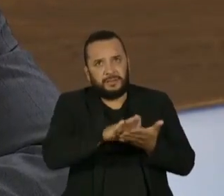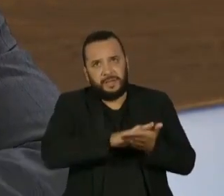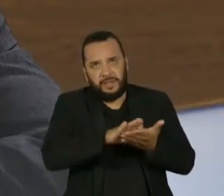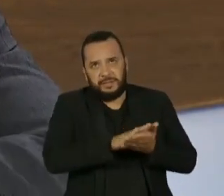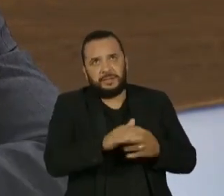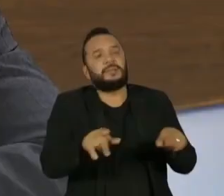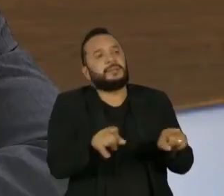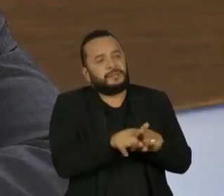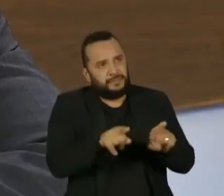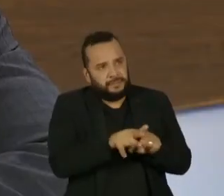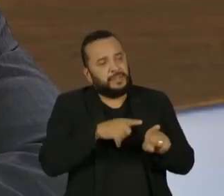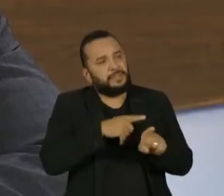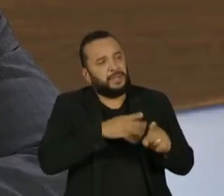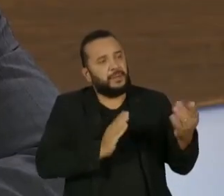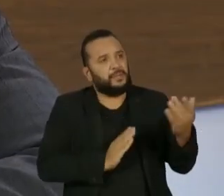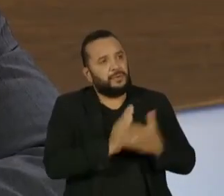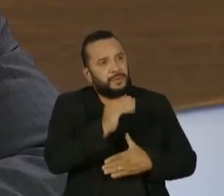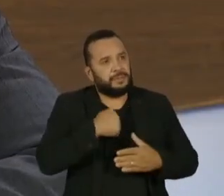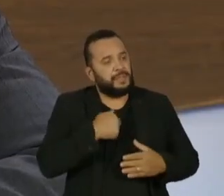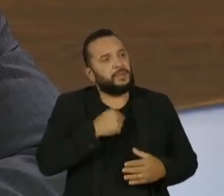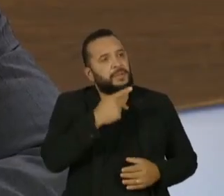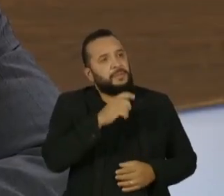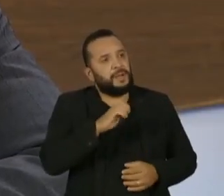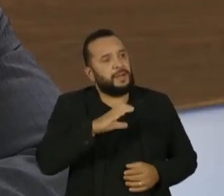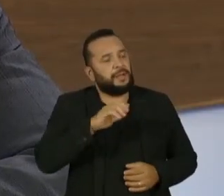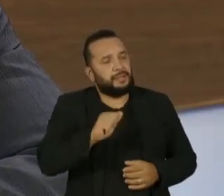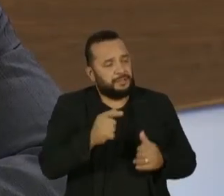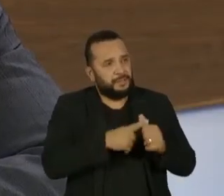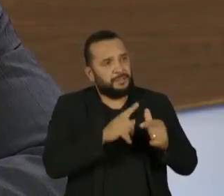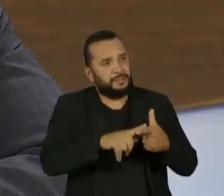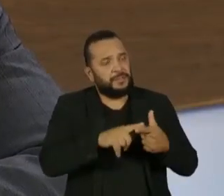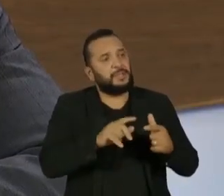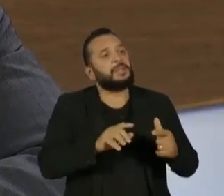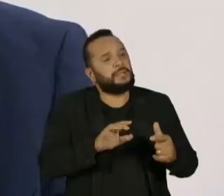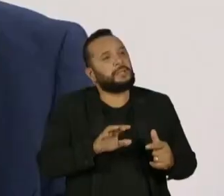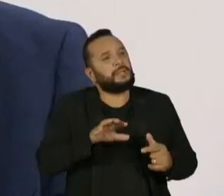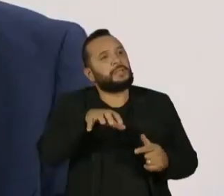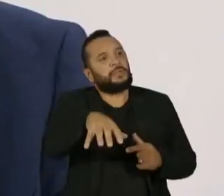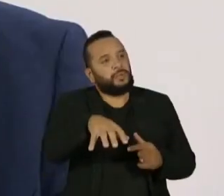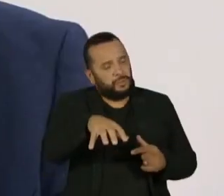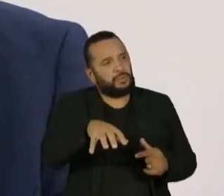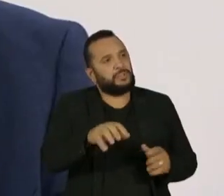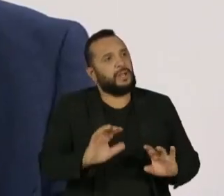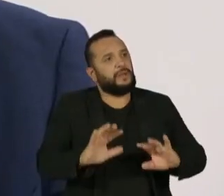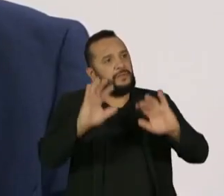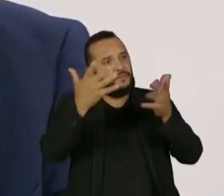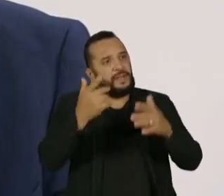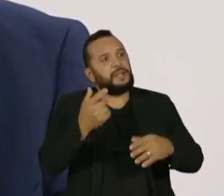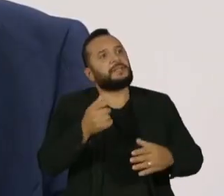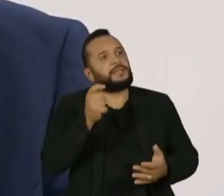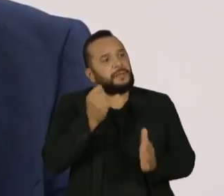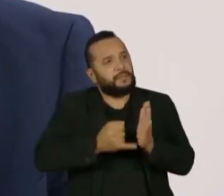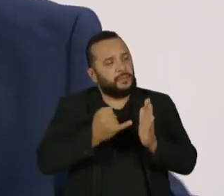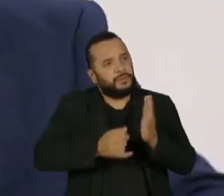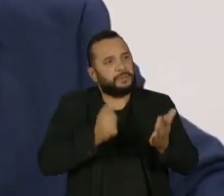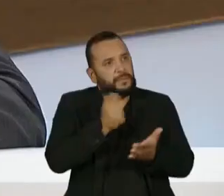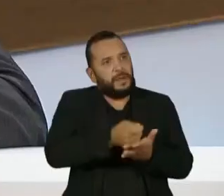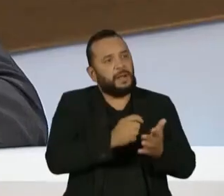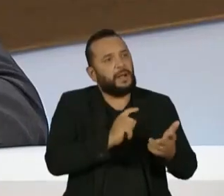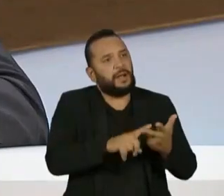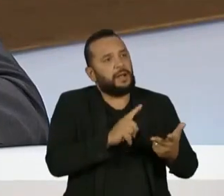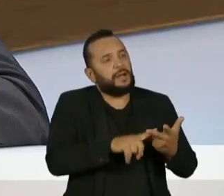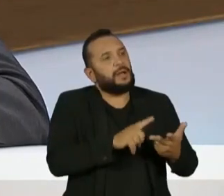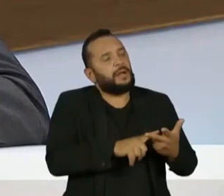do PERSE, aquele programa emergencial para o setor de eventos, da desoneração da folha. Qual é a sua visão sobre esse embate e a sua